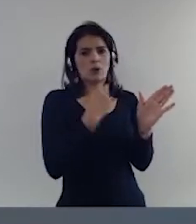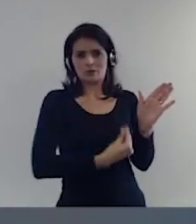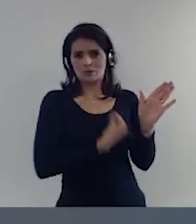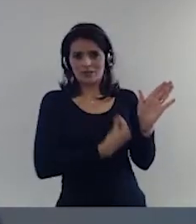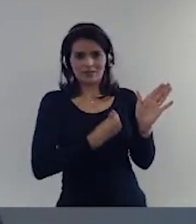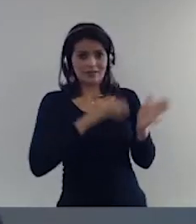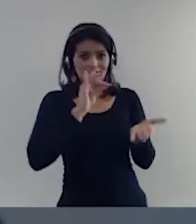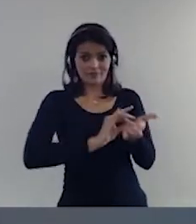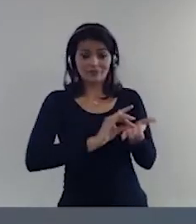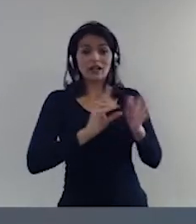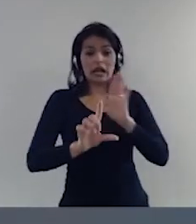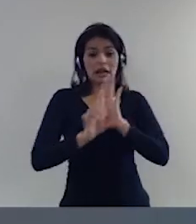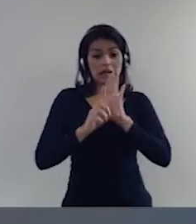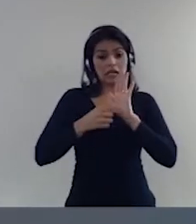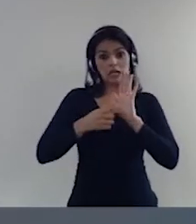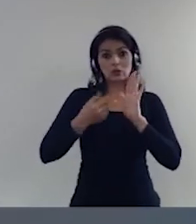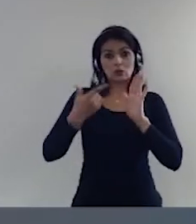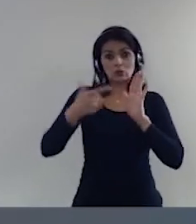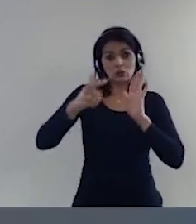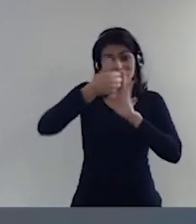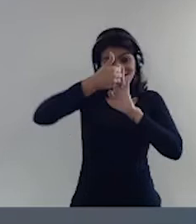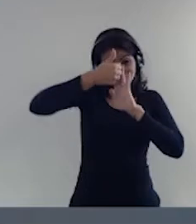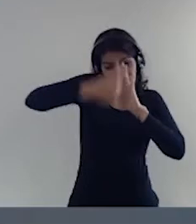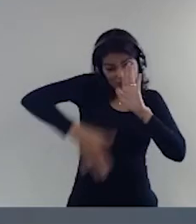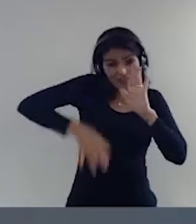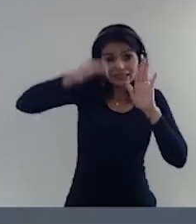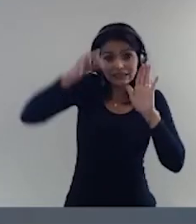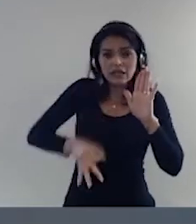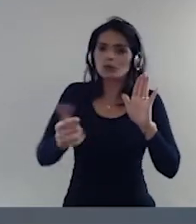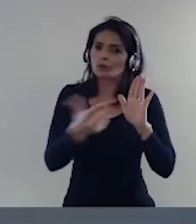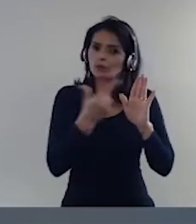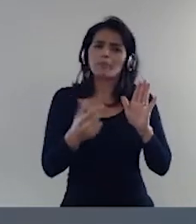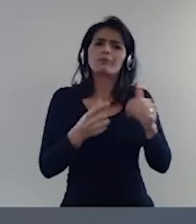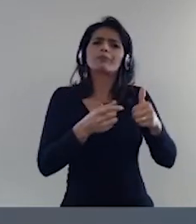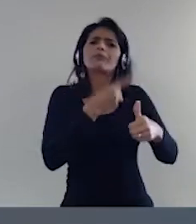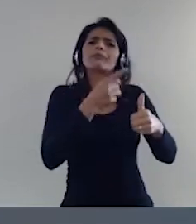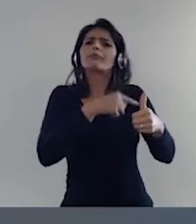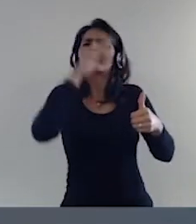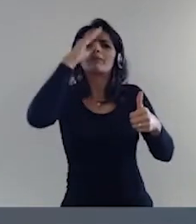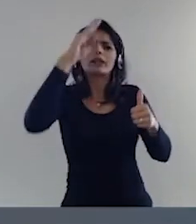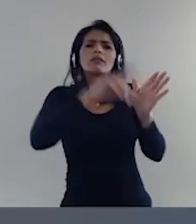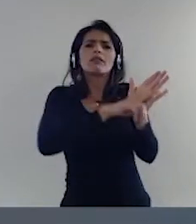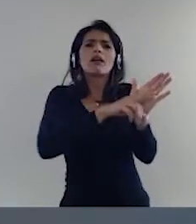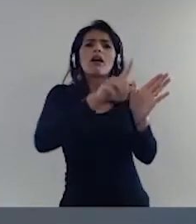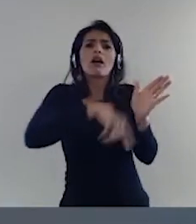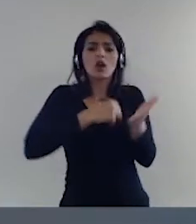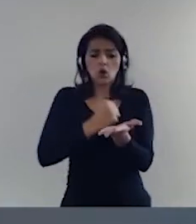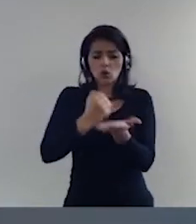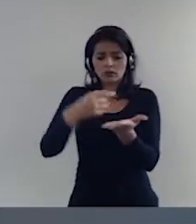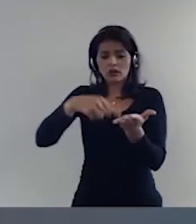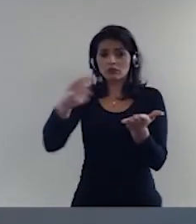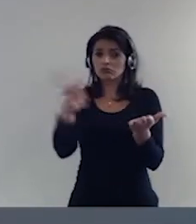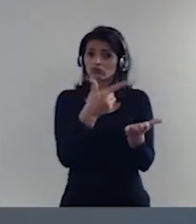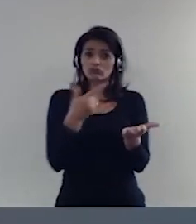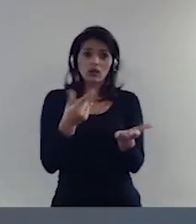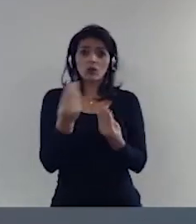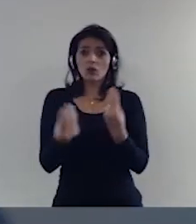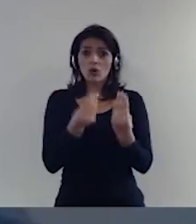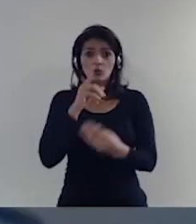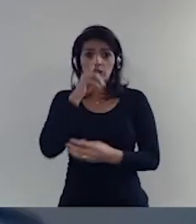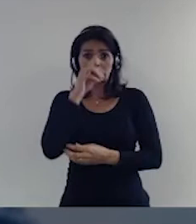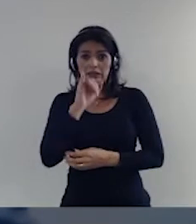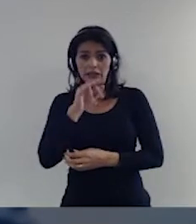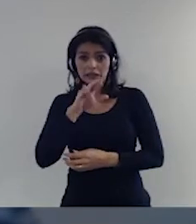muito embora a lei não preveja expressamente. O principal pressuposto negativo é não haver no contrato uma prévia distribuição de riscos